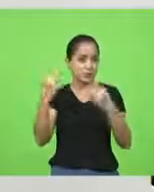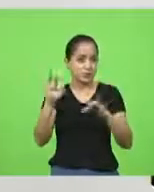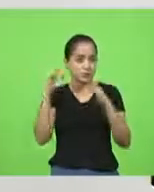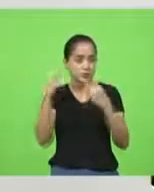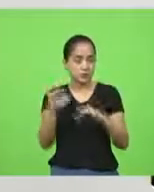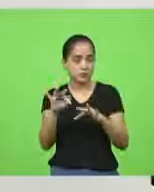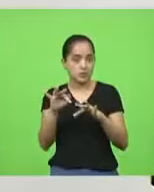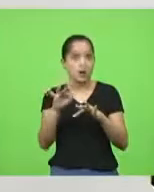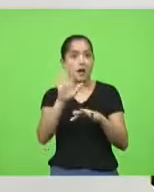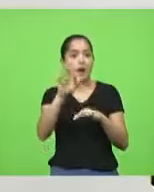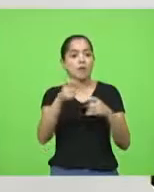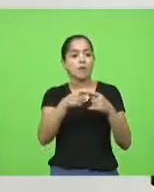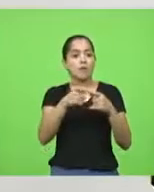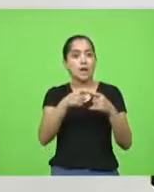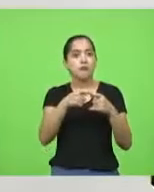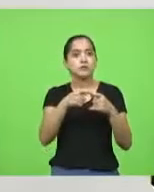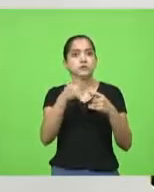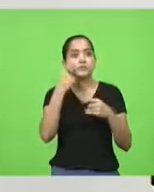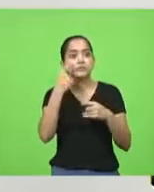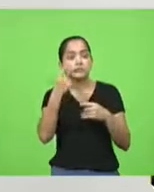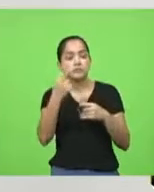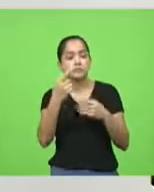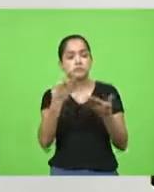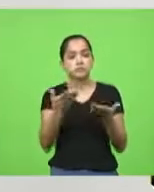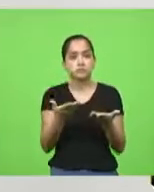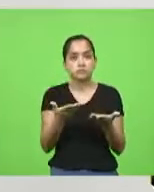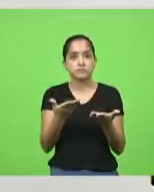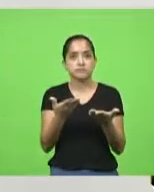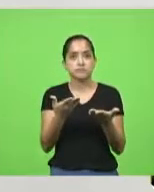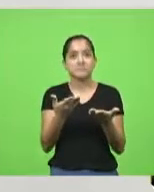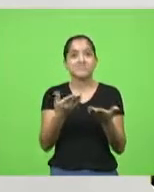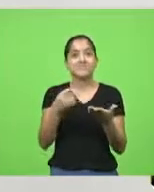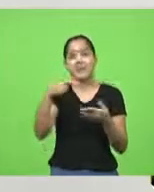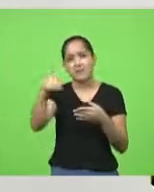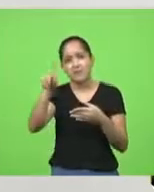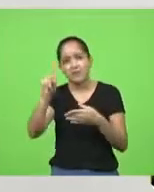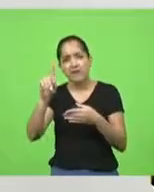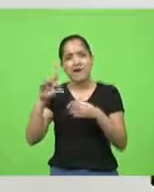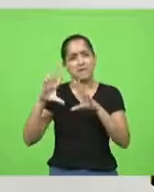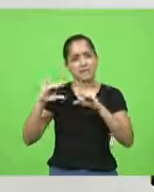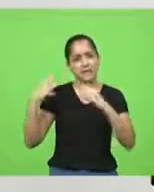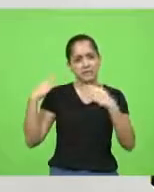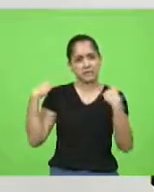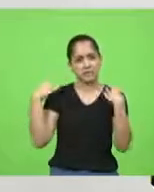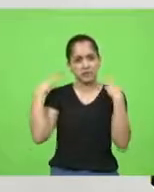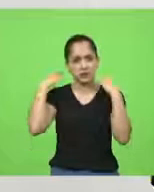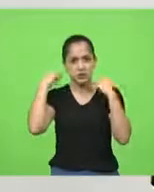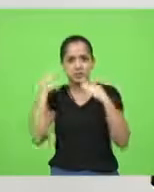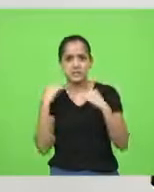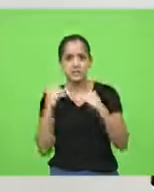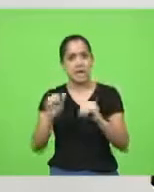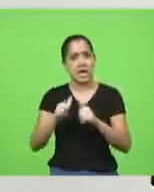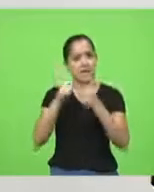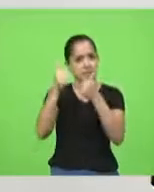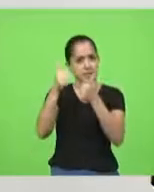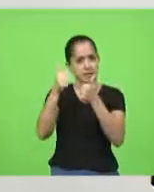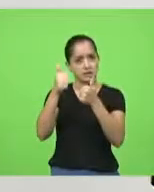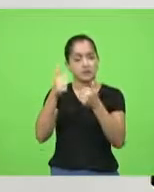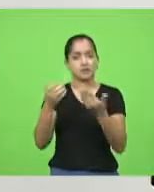o médico que atende diz o seguinte: procure um massagista e vai fazer uma massagem nas